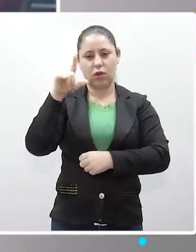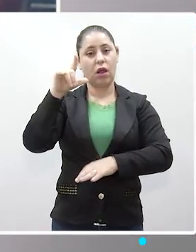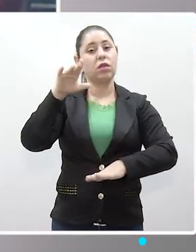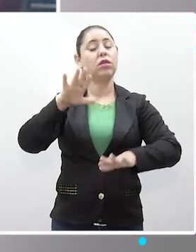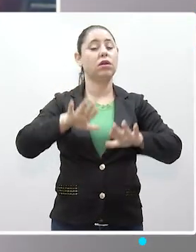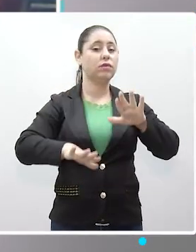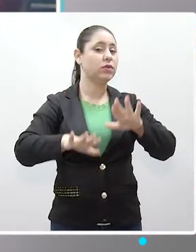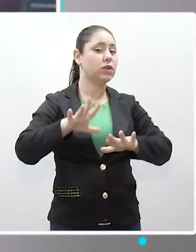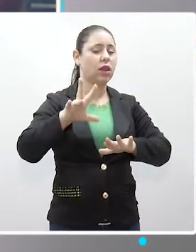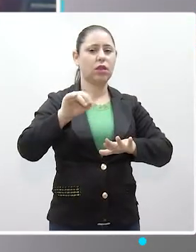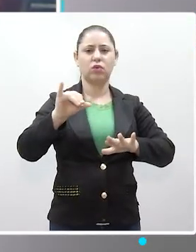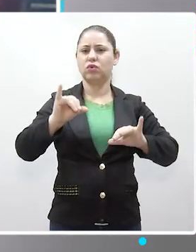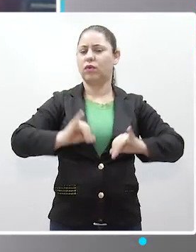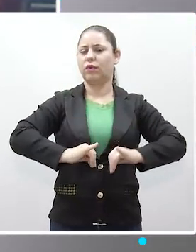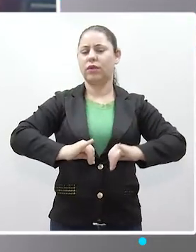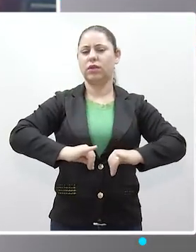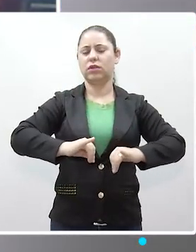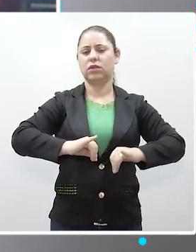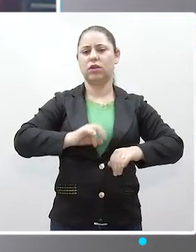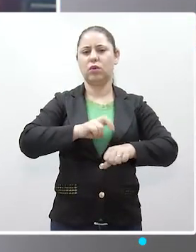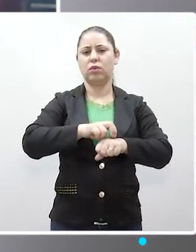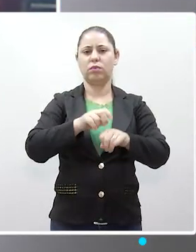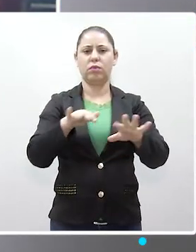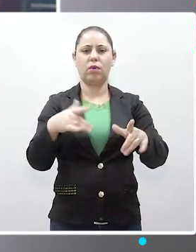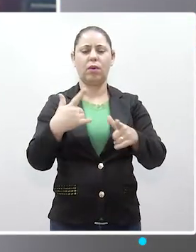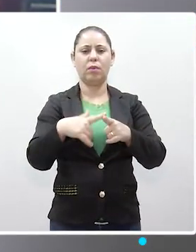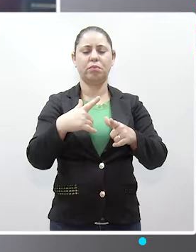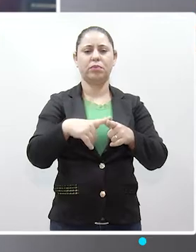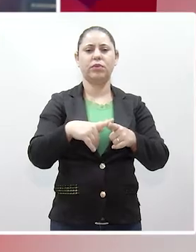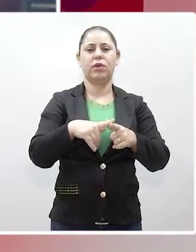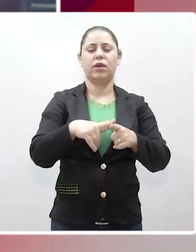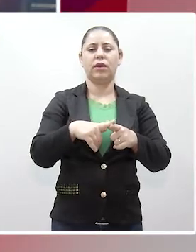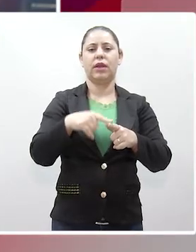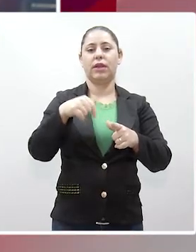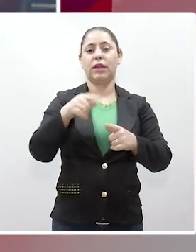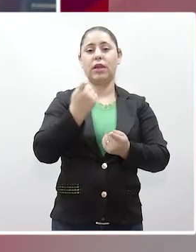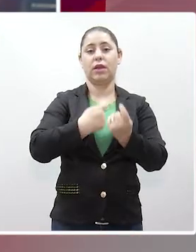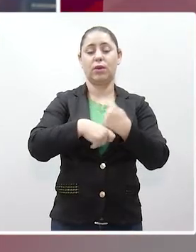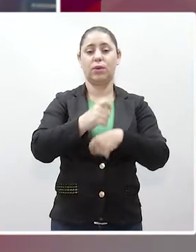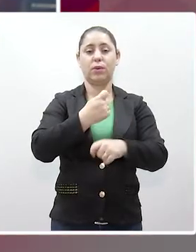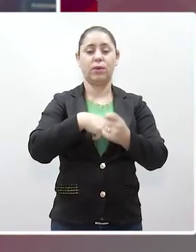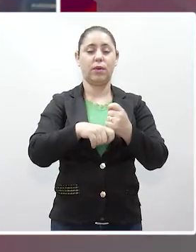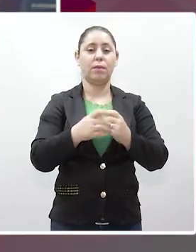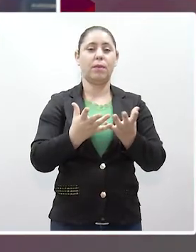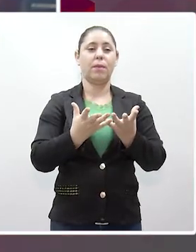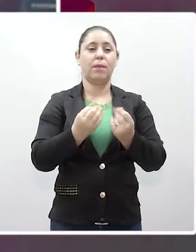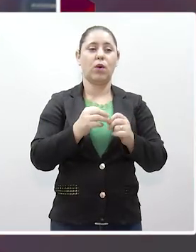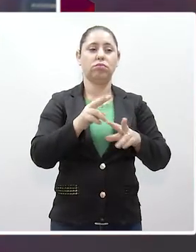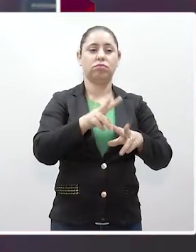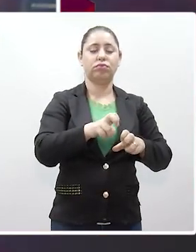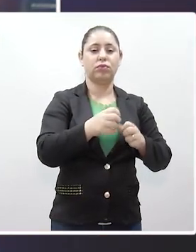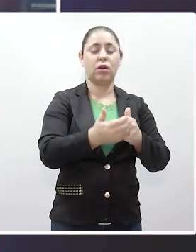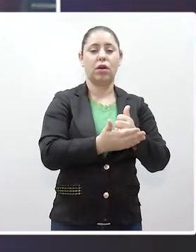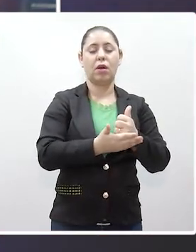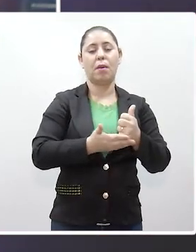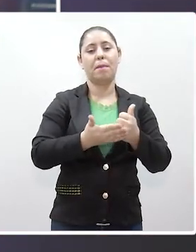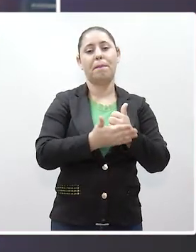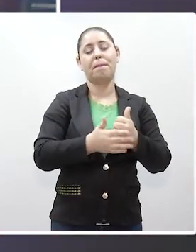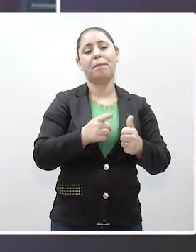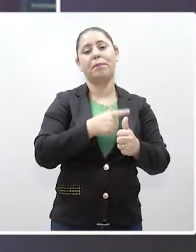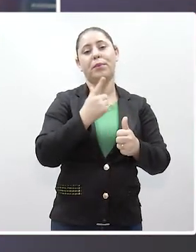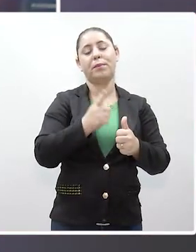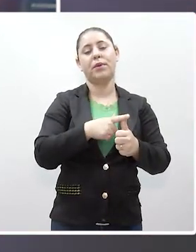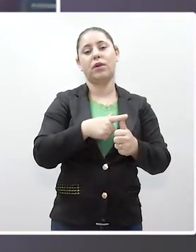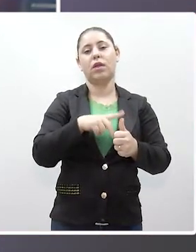Sul talvez não sofresse tanto aí com a pandemia, até por conta de sua matriz econômica, né, que está muito nos setores primários, e os